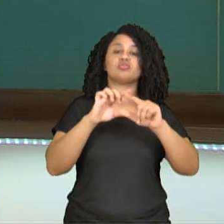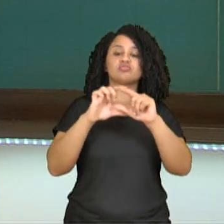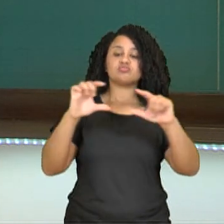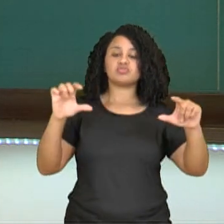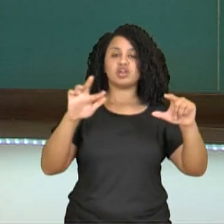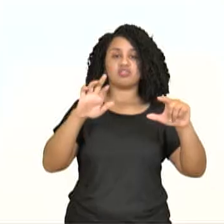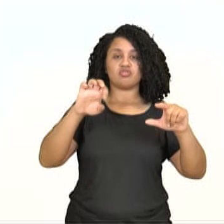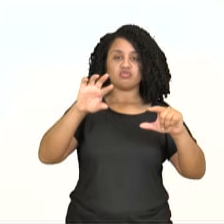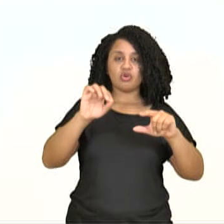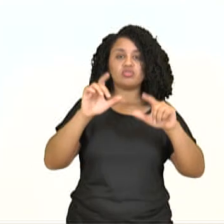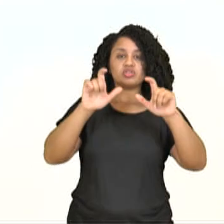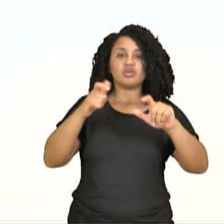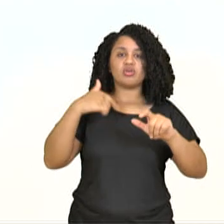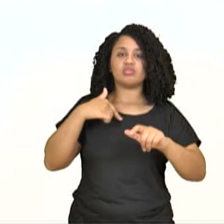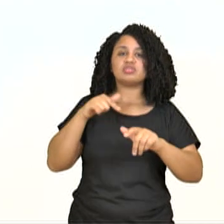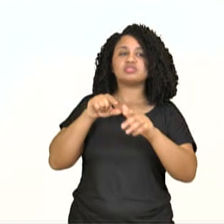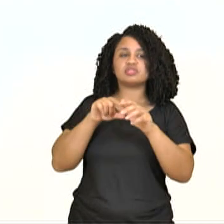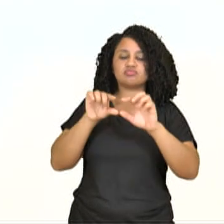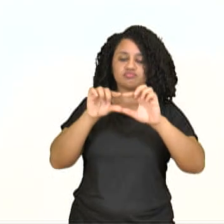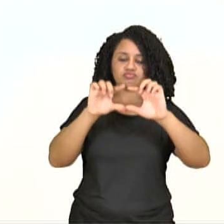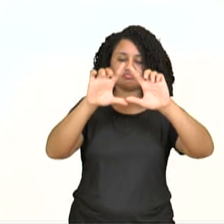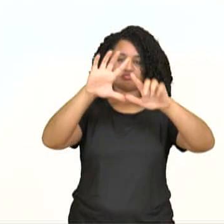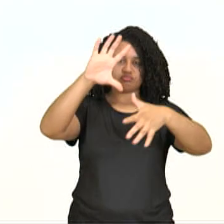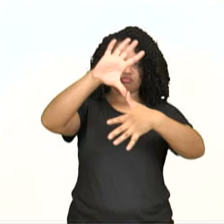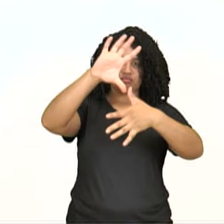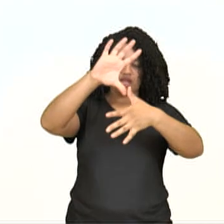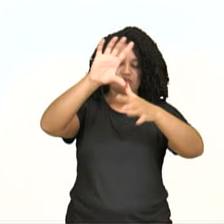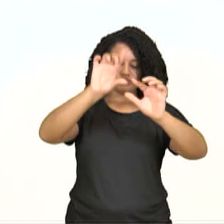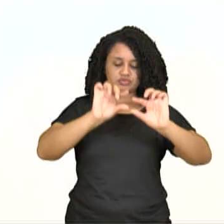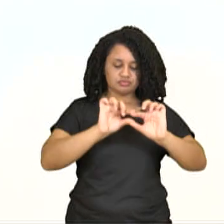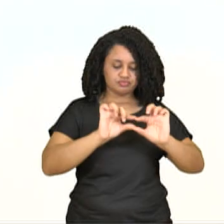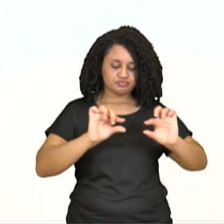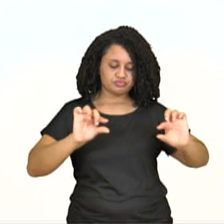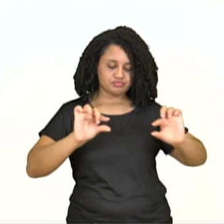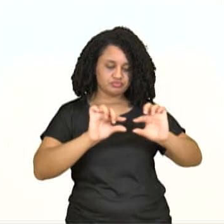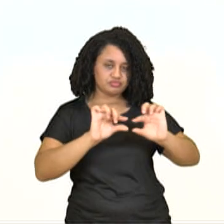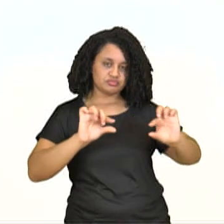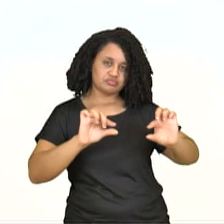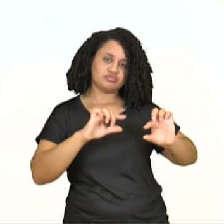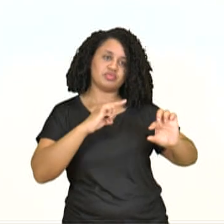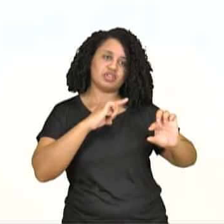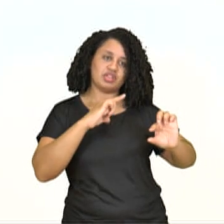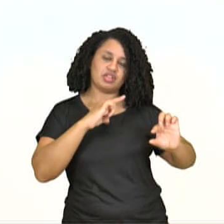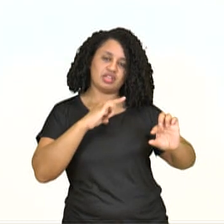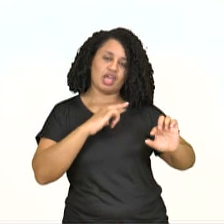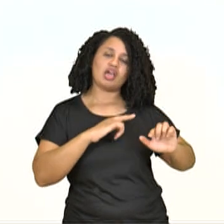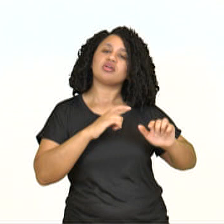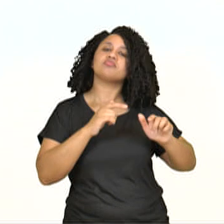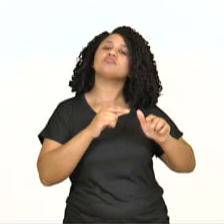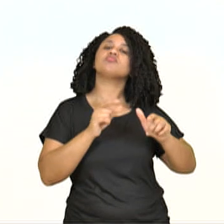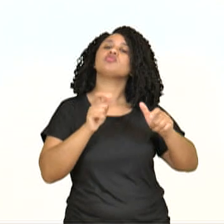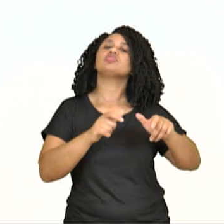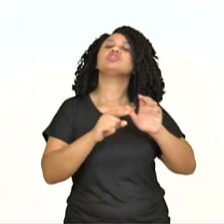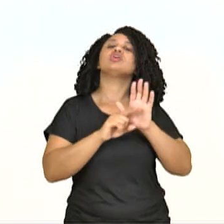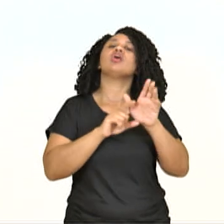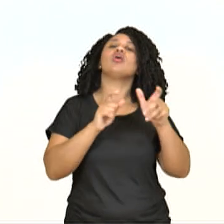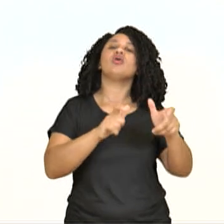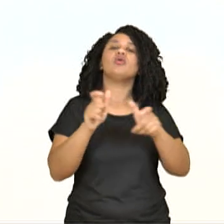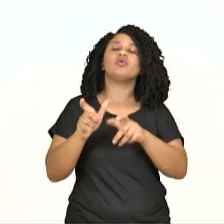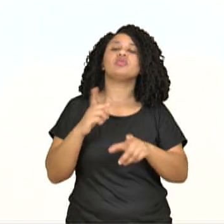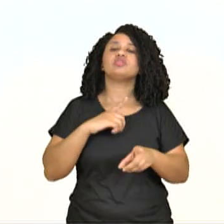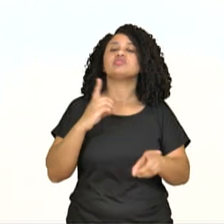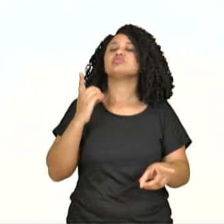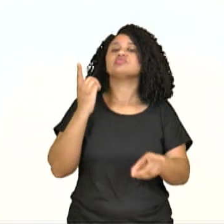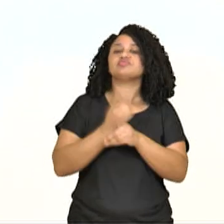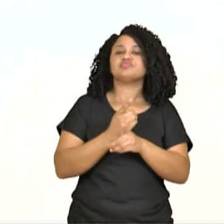encontra-se na porção inferior desse mapa. Ó. Nós temos ali fonte CIMIEL GeoAtlas de São Paulo, abril